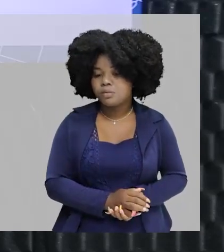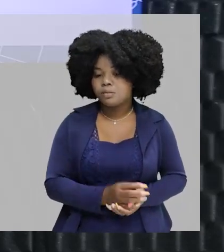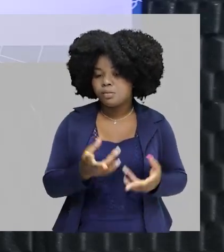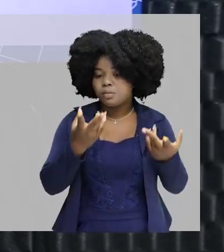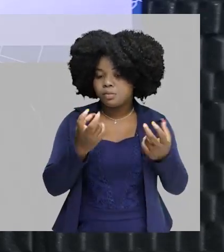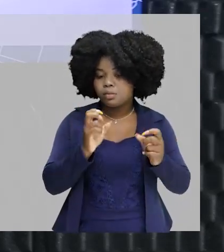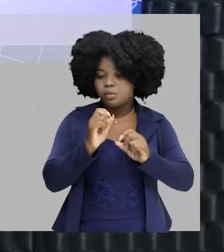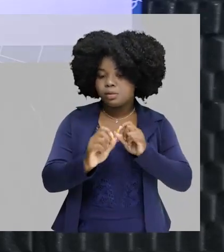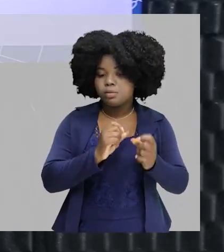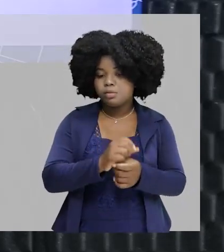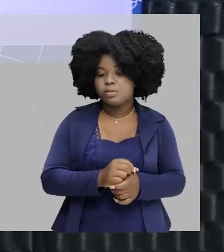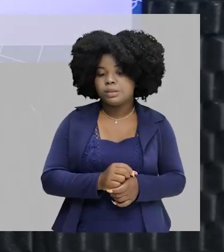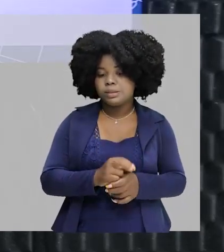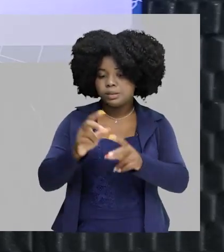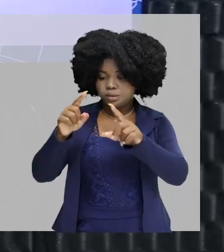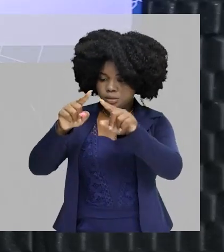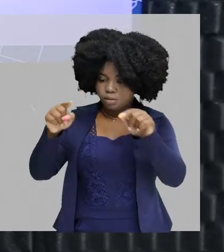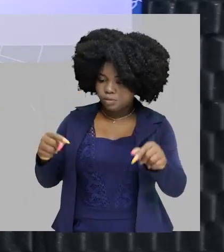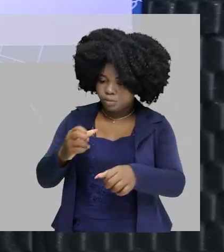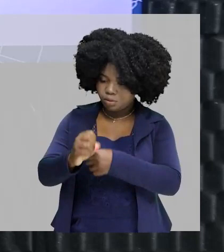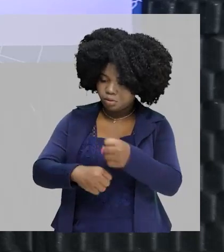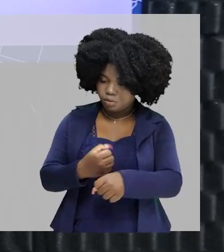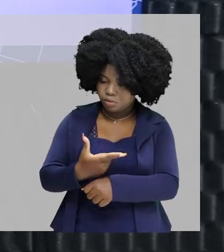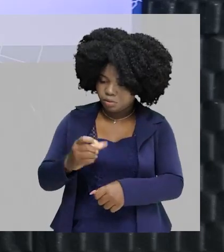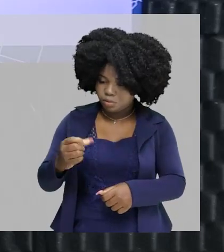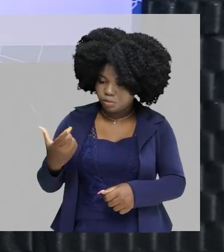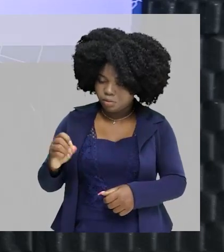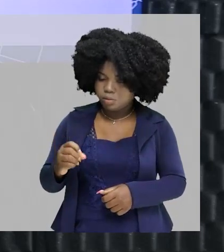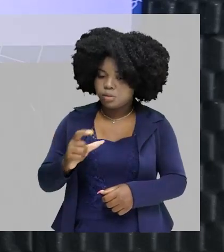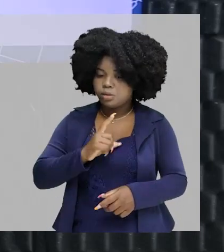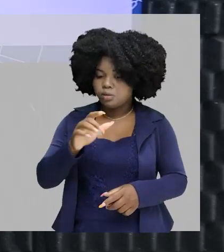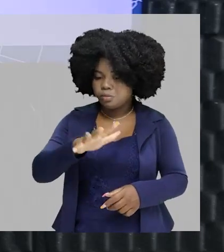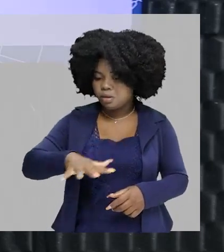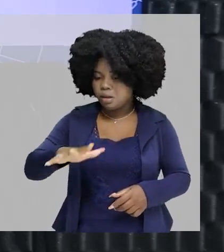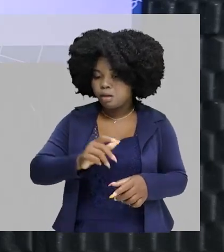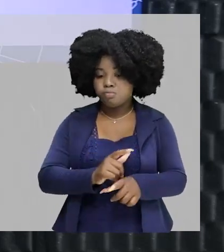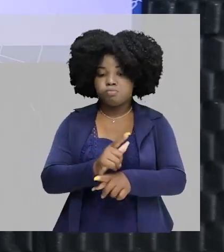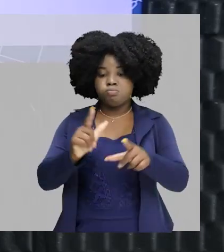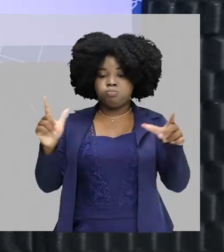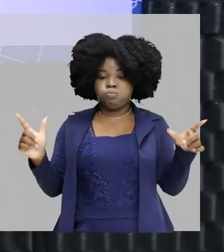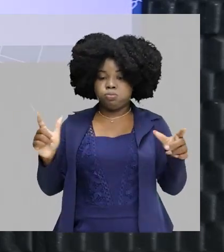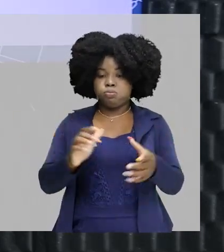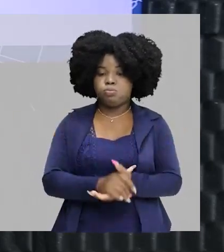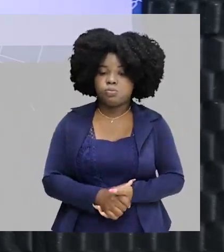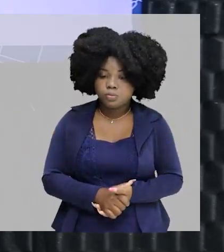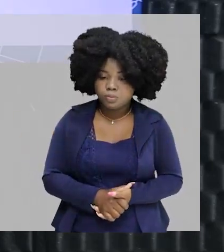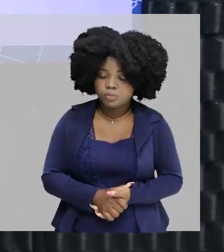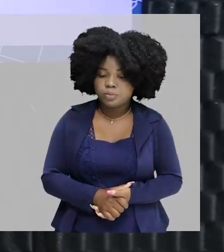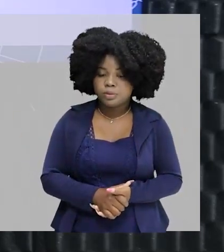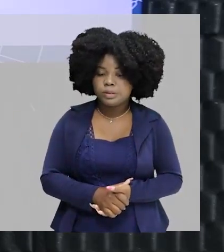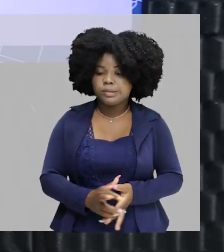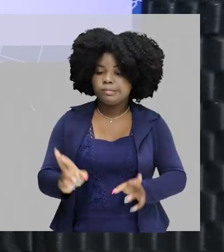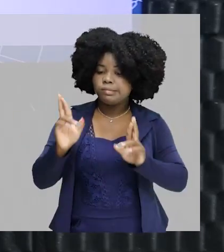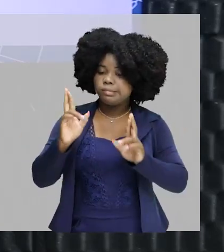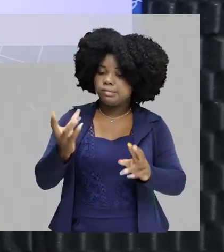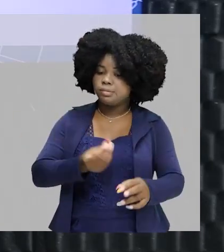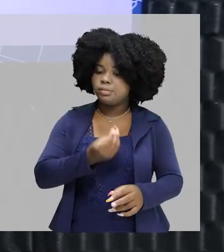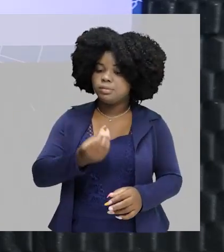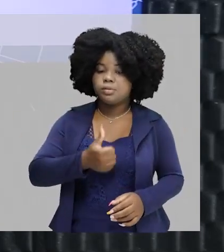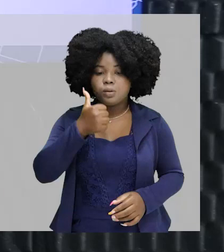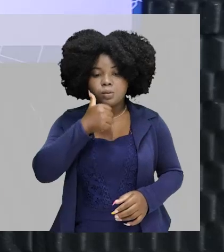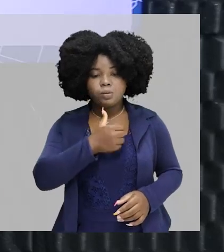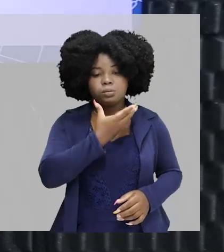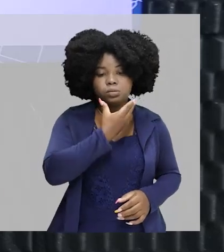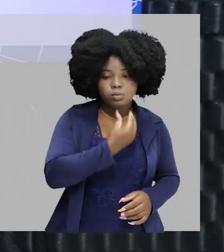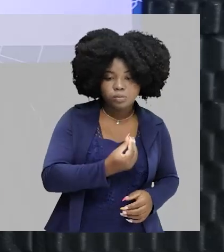que a pirâmide de 2020 ela tem um espaço muito maior, né? O que vai representar o quê? Maior expectativa de vida entre homens e